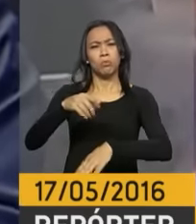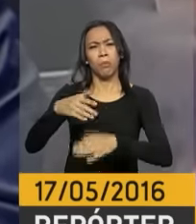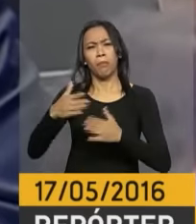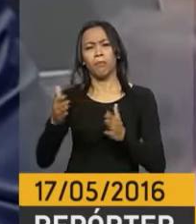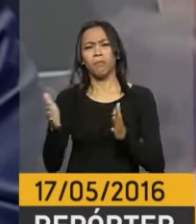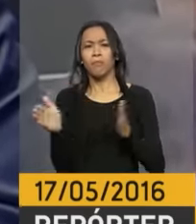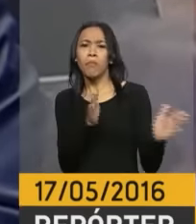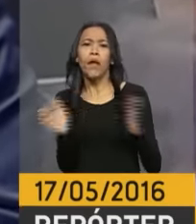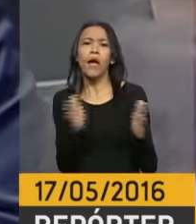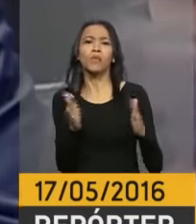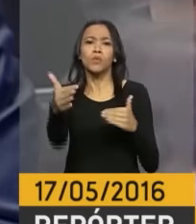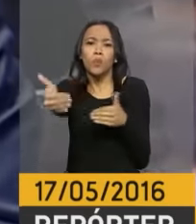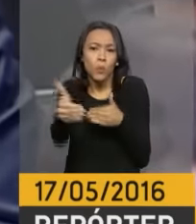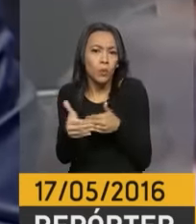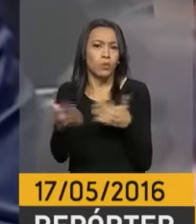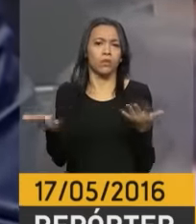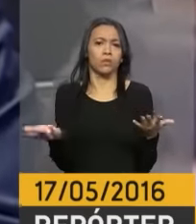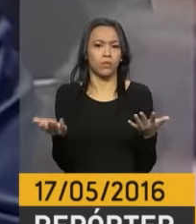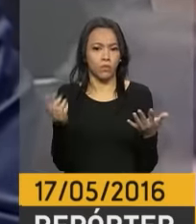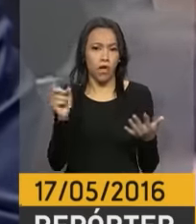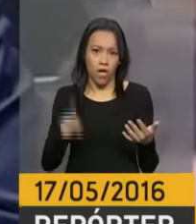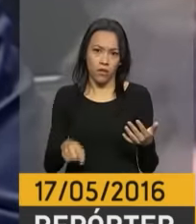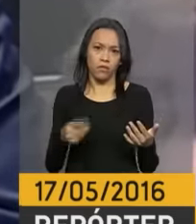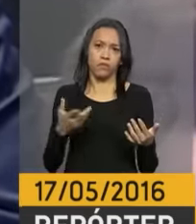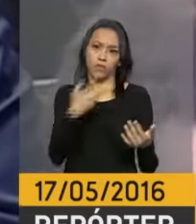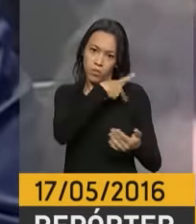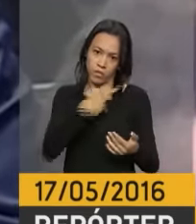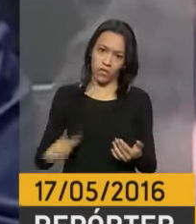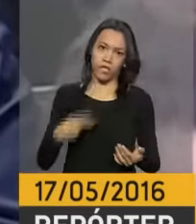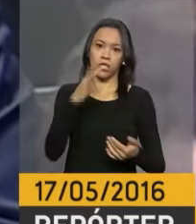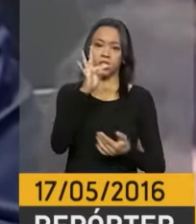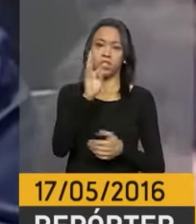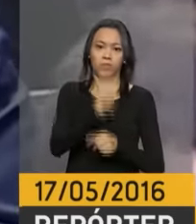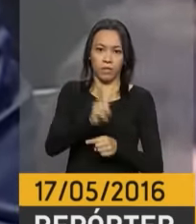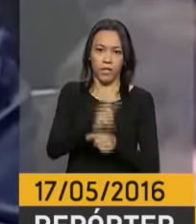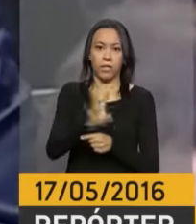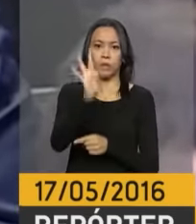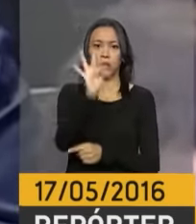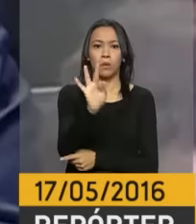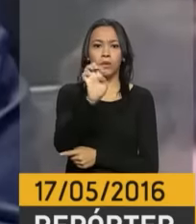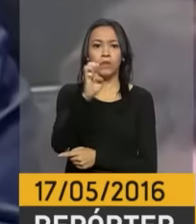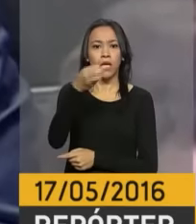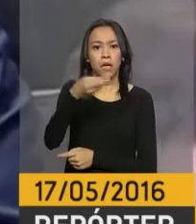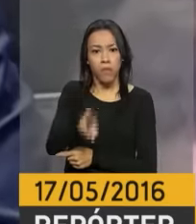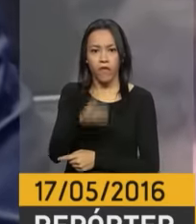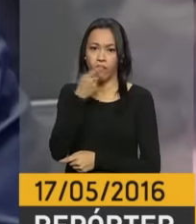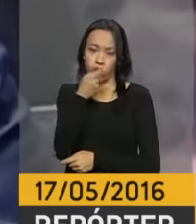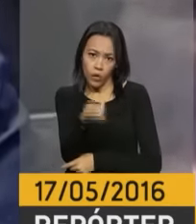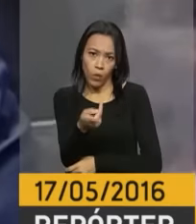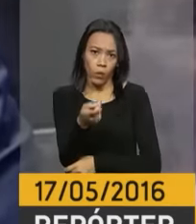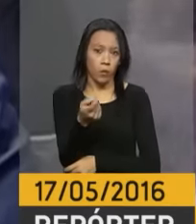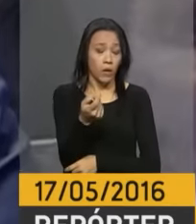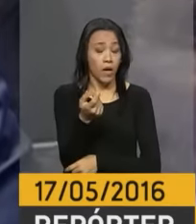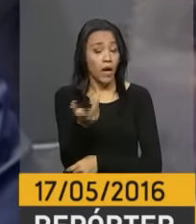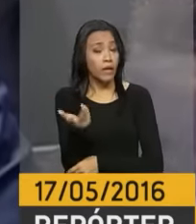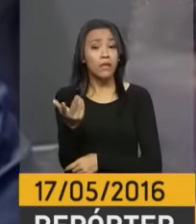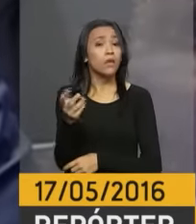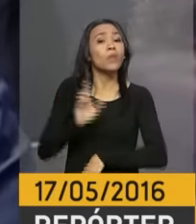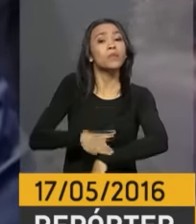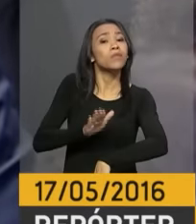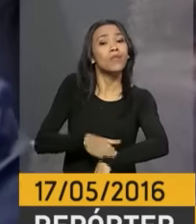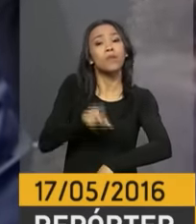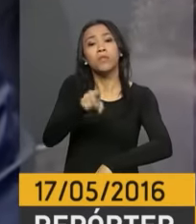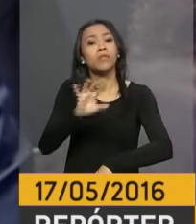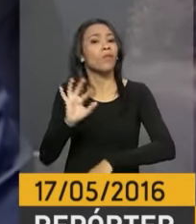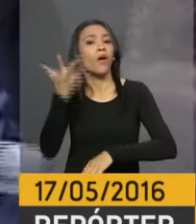escutaram do presidente Temer. Eles estão ansiosos demais? Eles diziam que isso ainda não aconteceu. Em quanto tempo você acha que isso pode